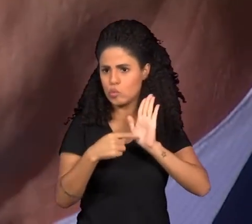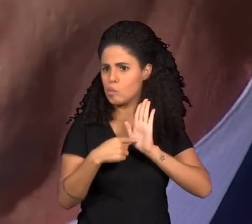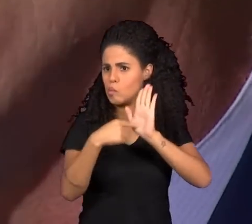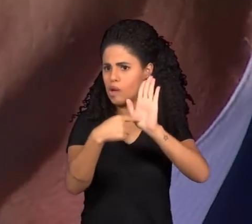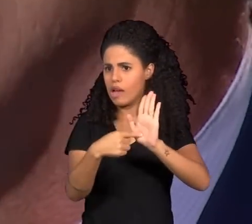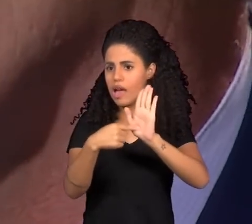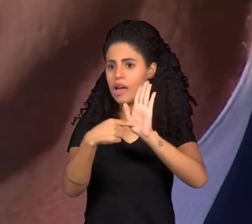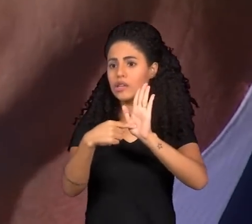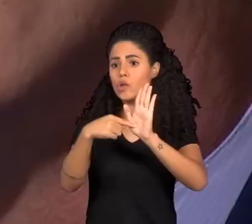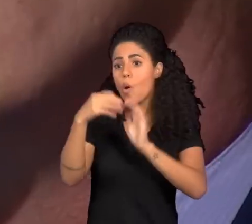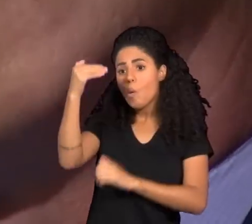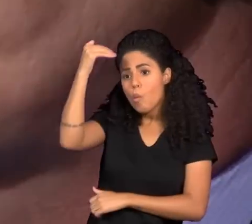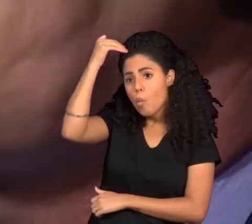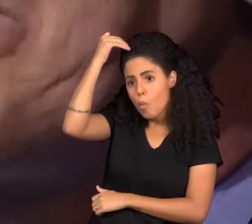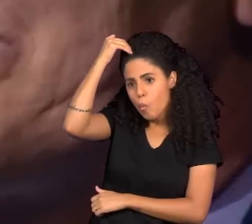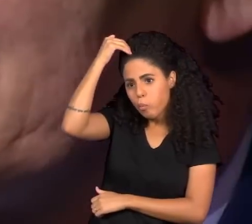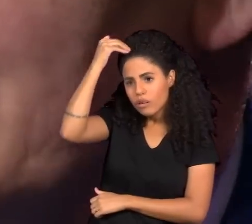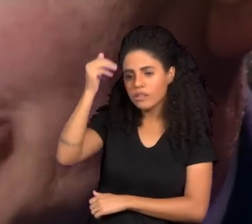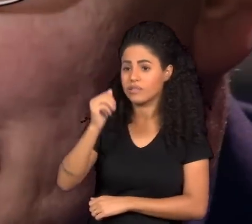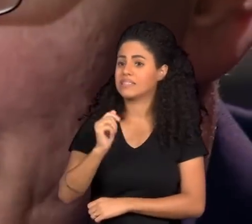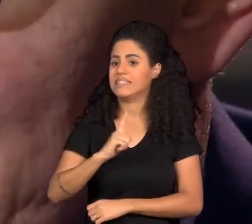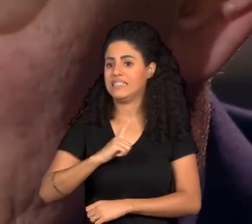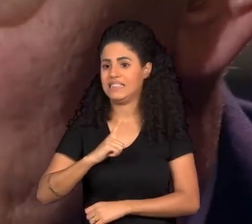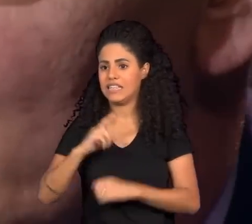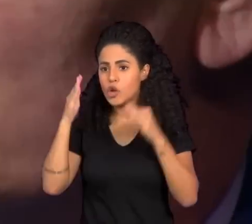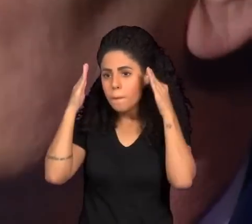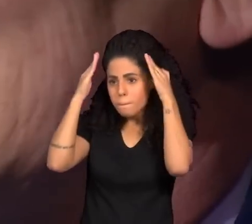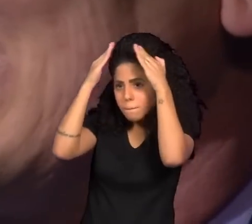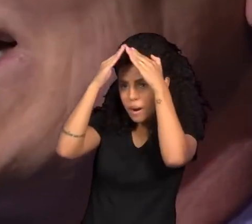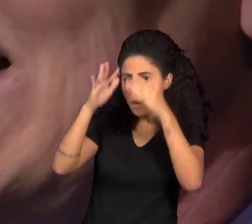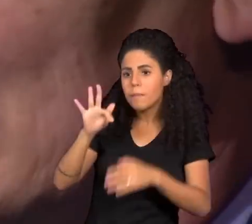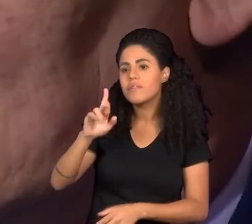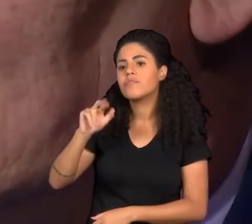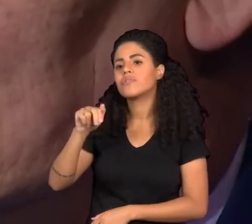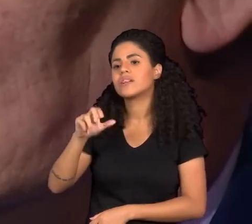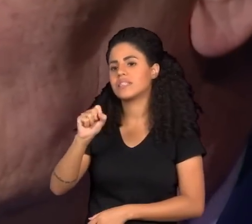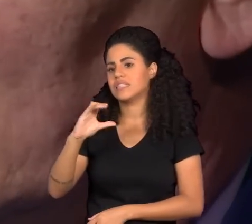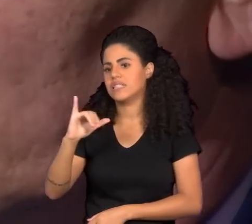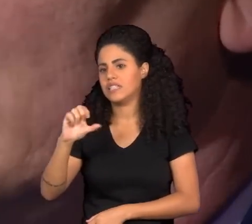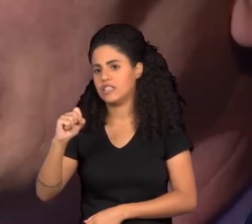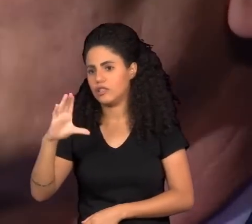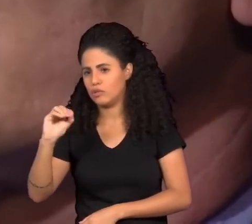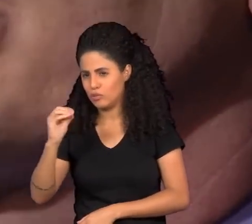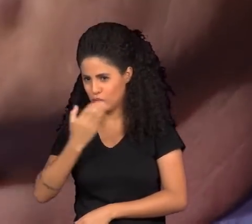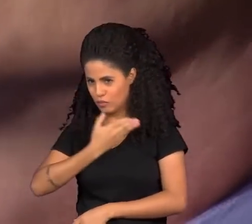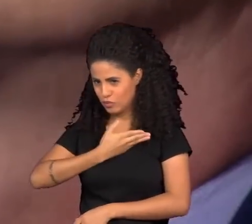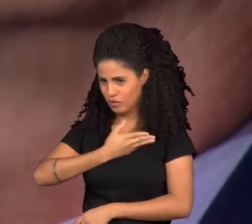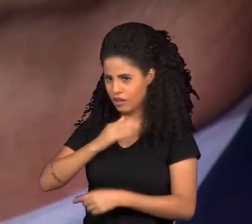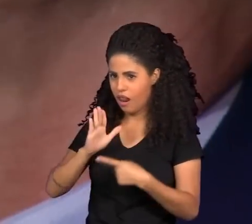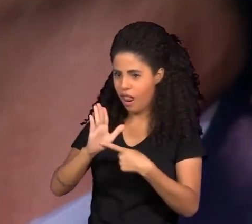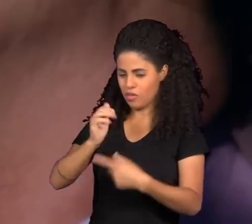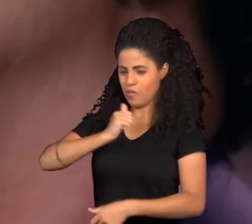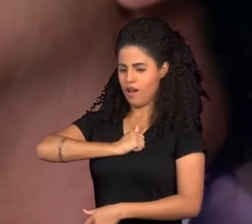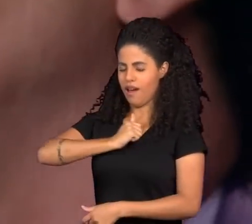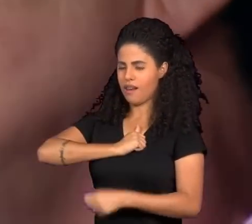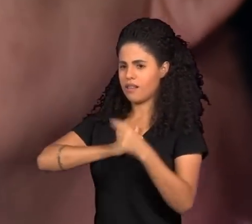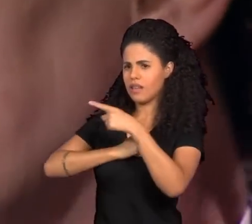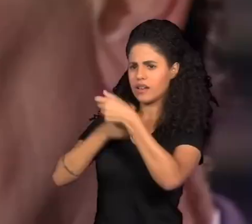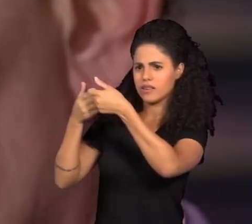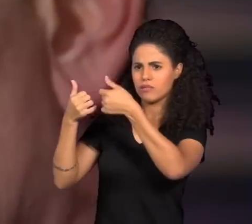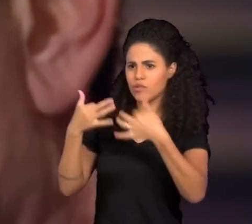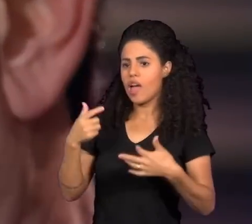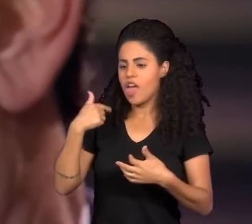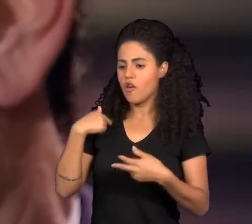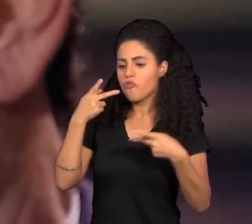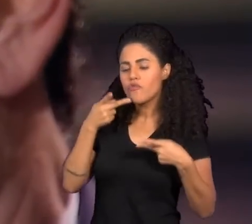meia-culpa, meia-máxima culpa, o Papa Francisco teve uma atitude no Canadá, quando ele falou, vou